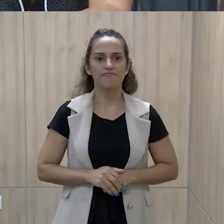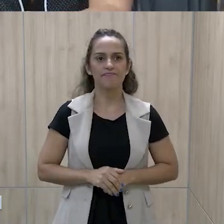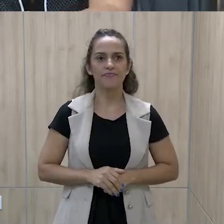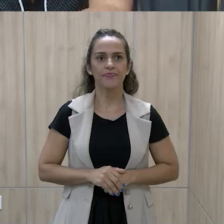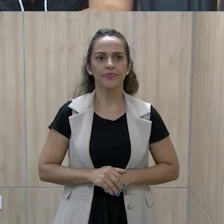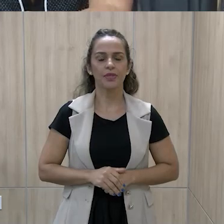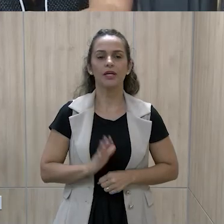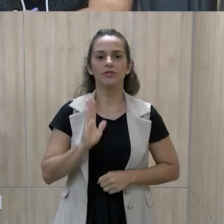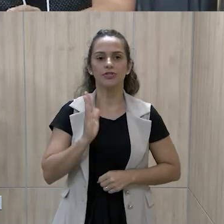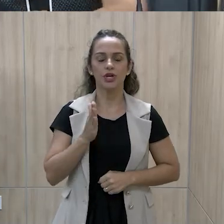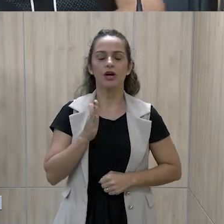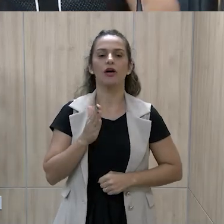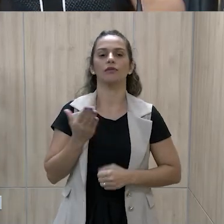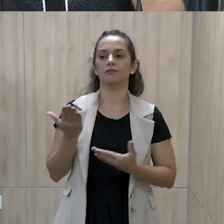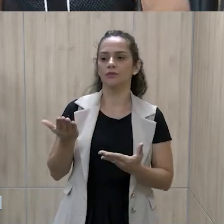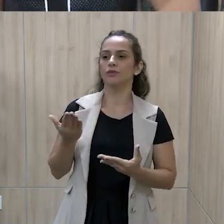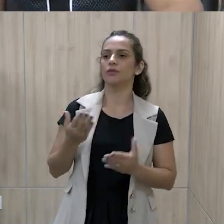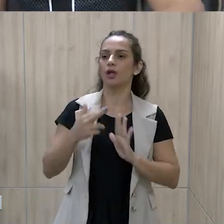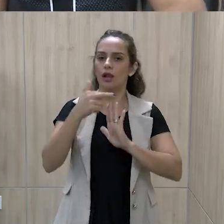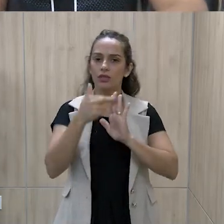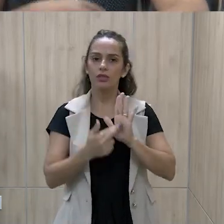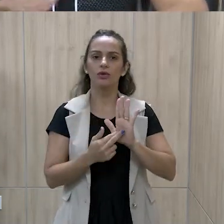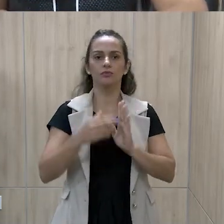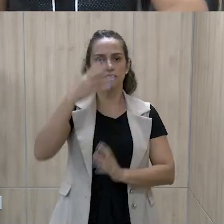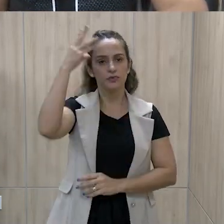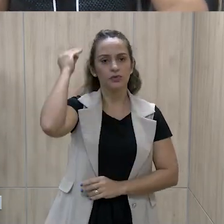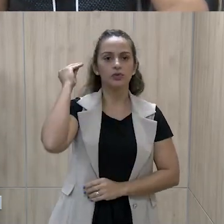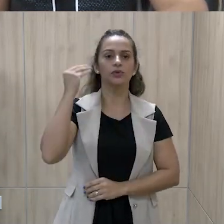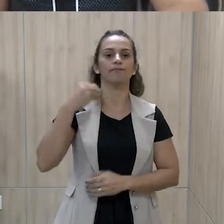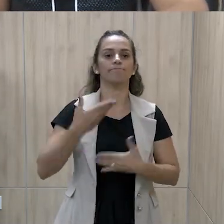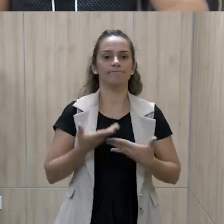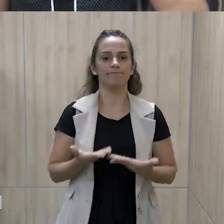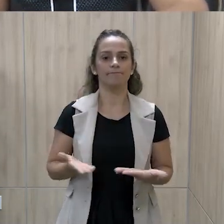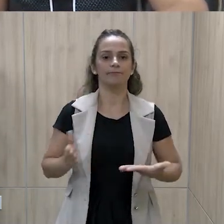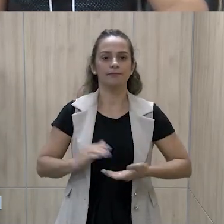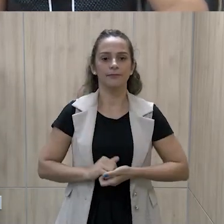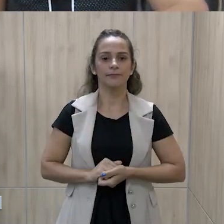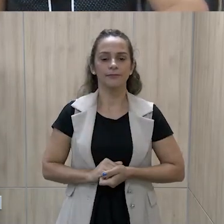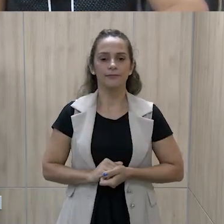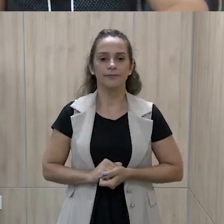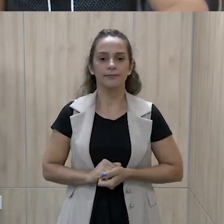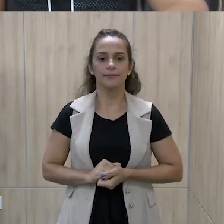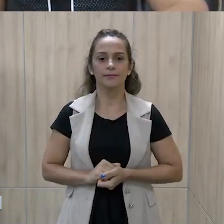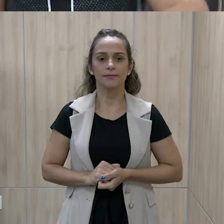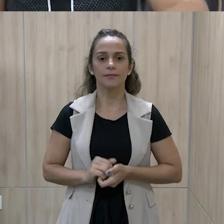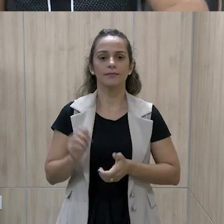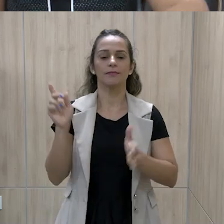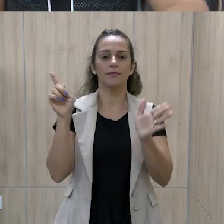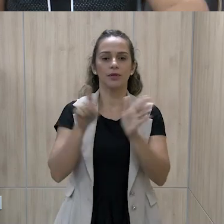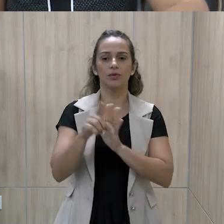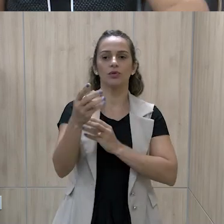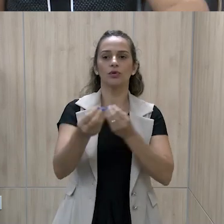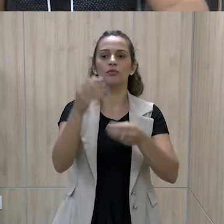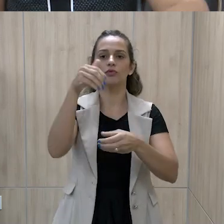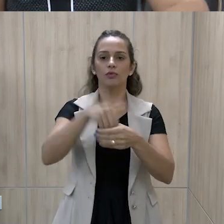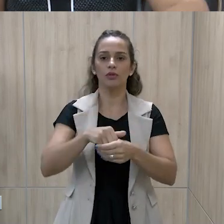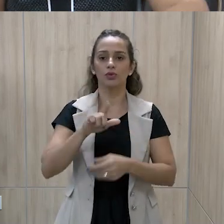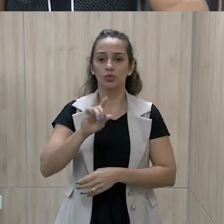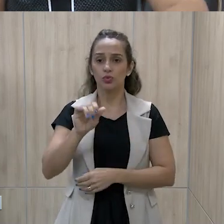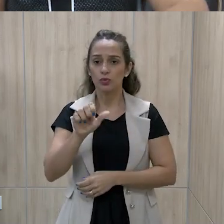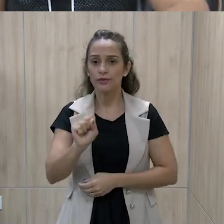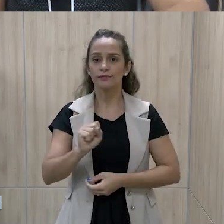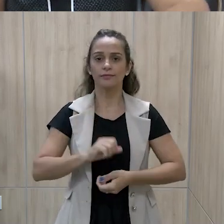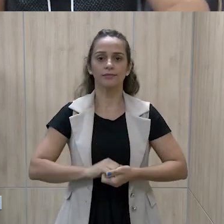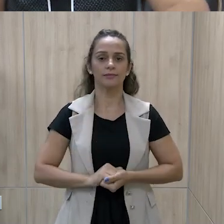com o voto para favor eminente relatou a deputado Rodrigo Camargo a pergunta como